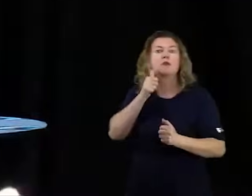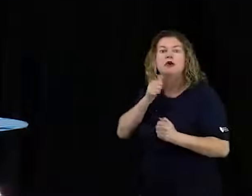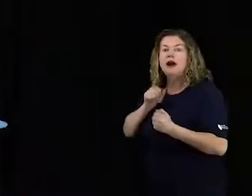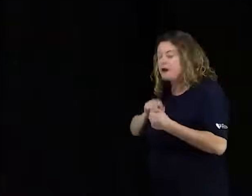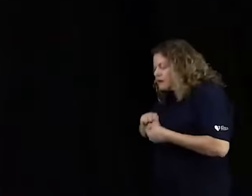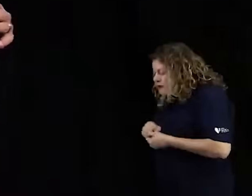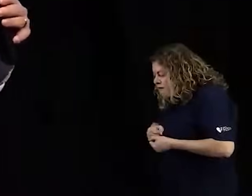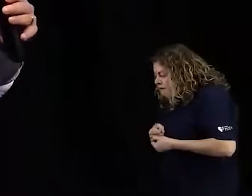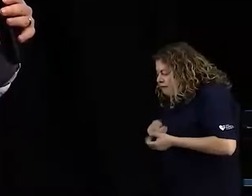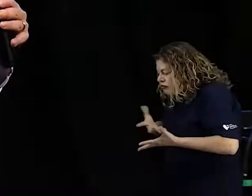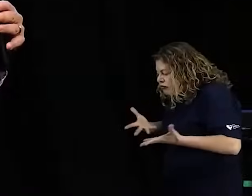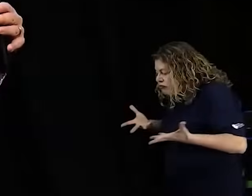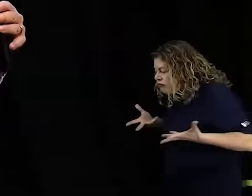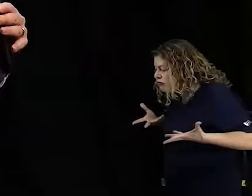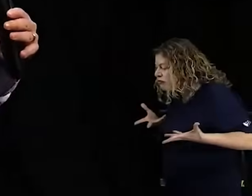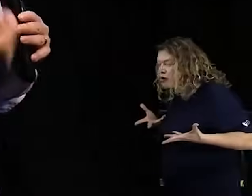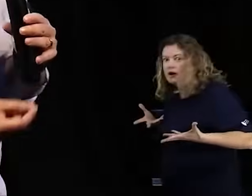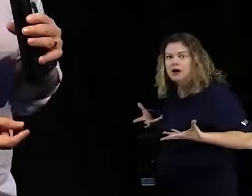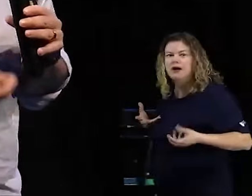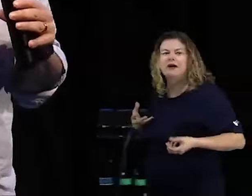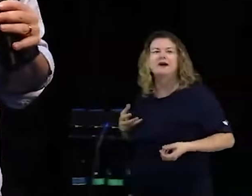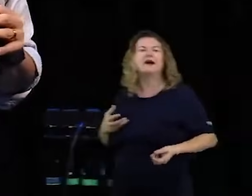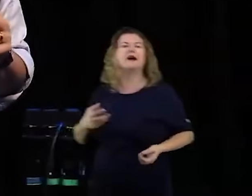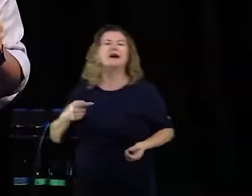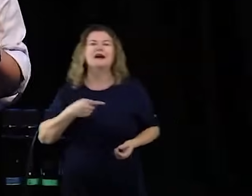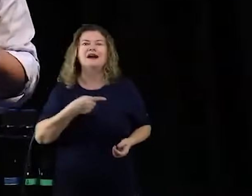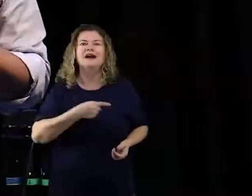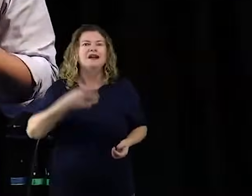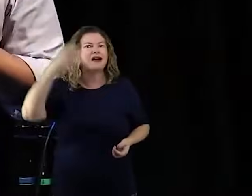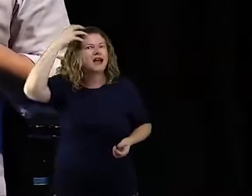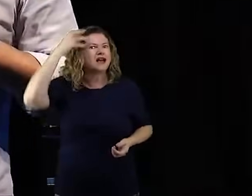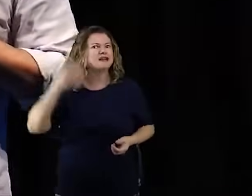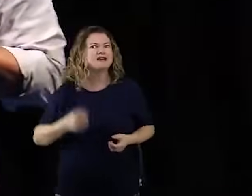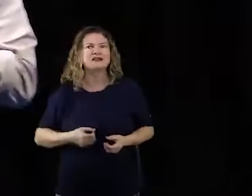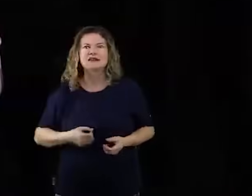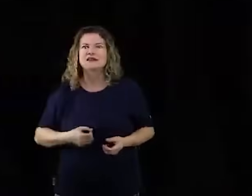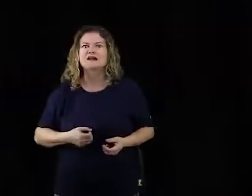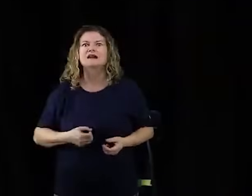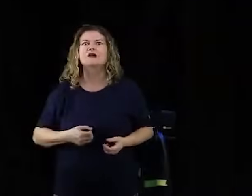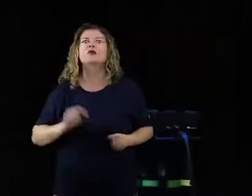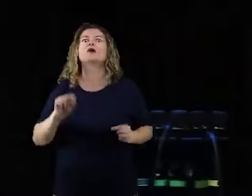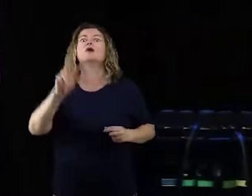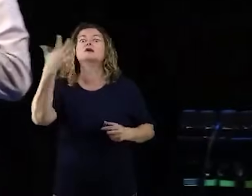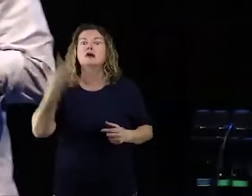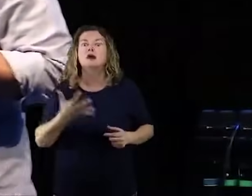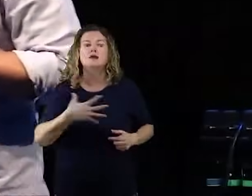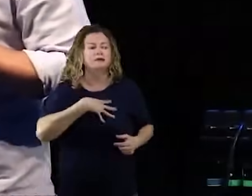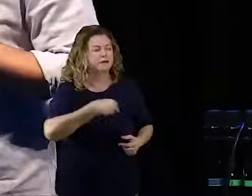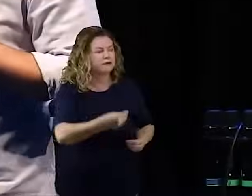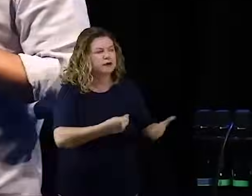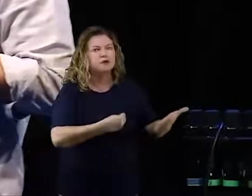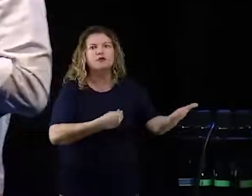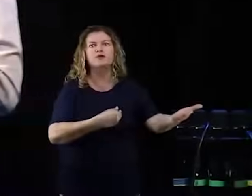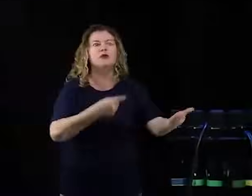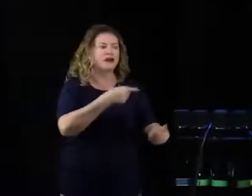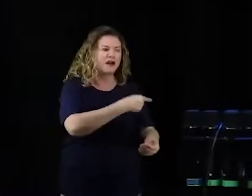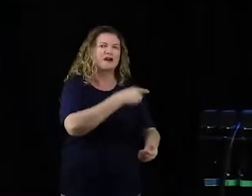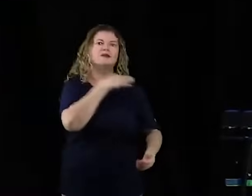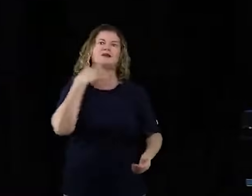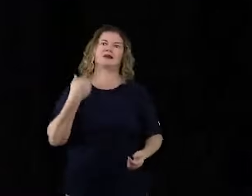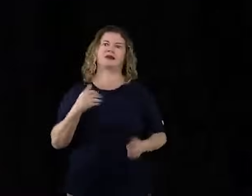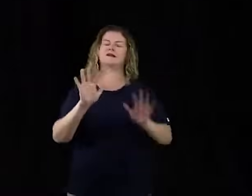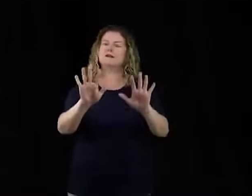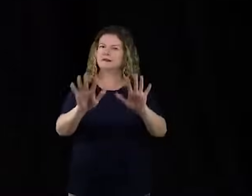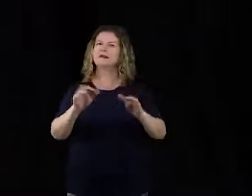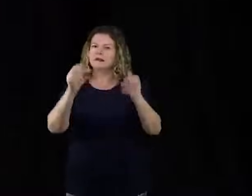minha vida a vida da minha esposa pastora Fabíola caminhou pelos terreiros